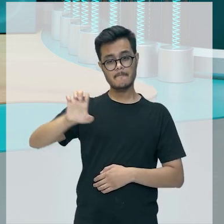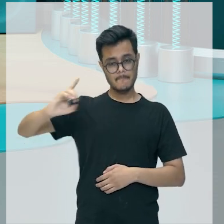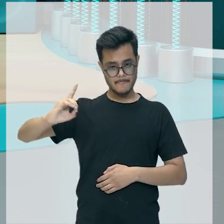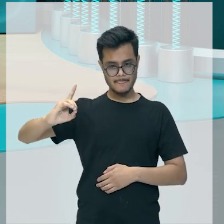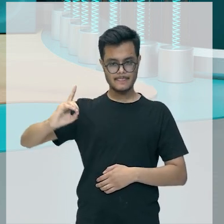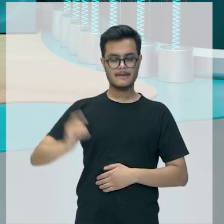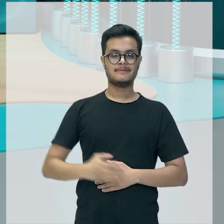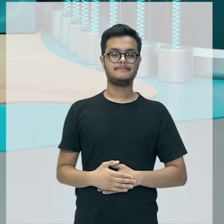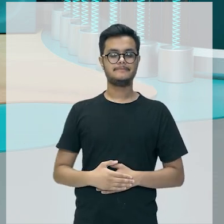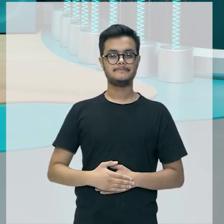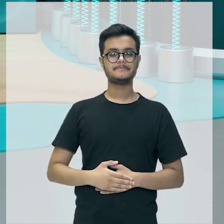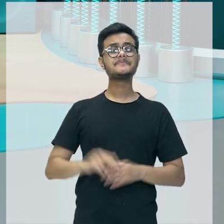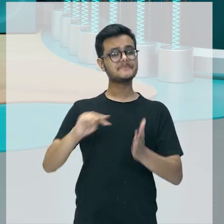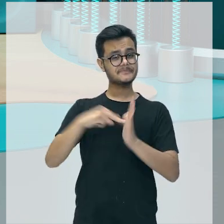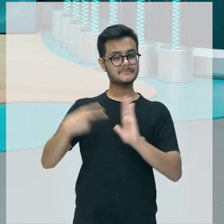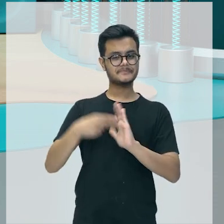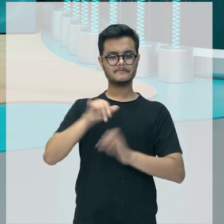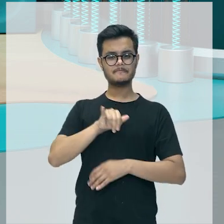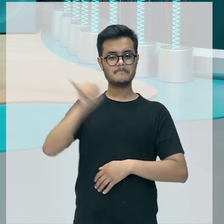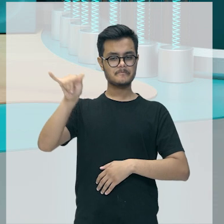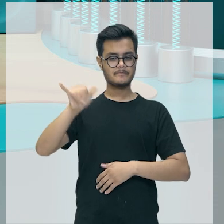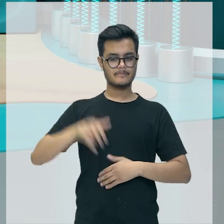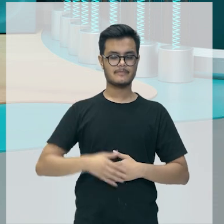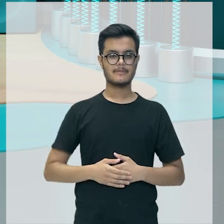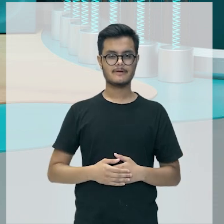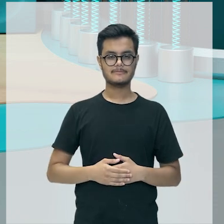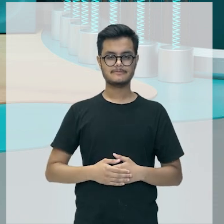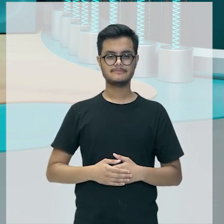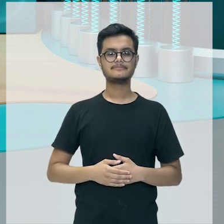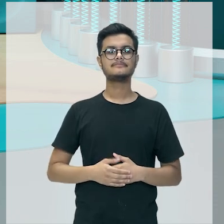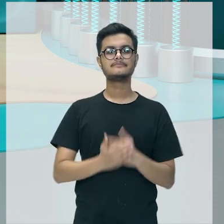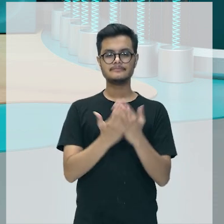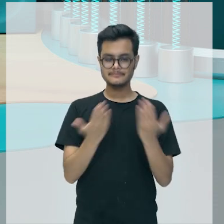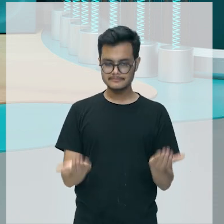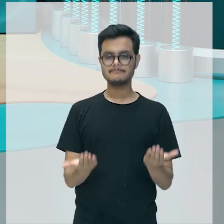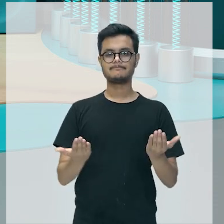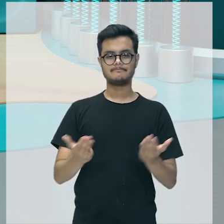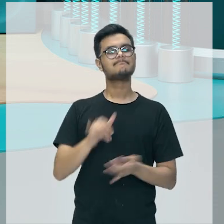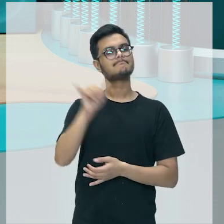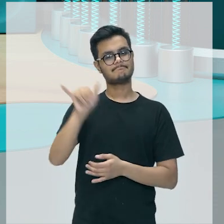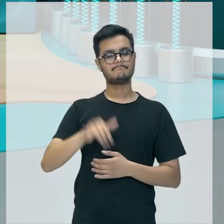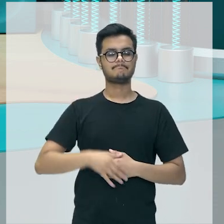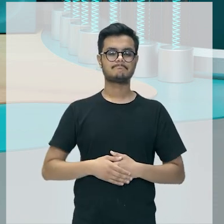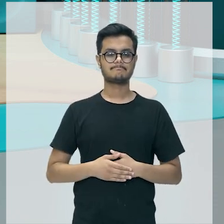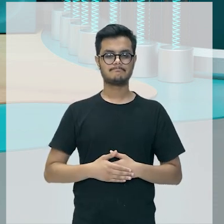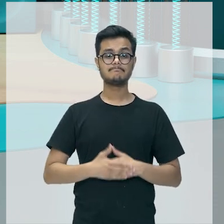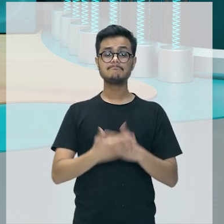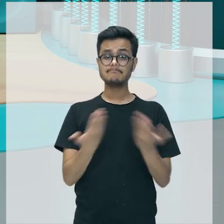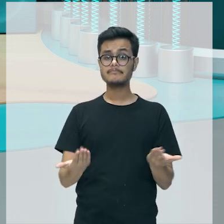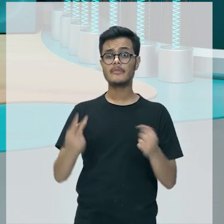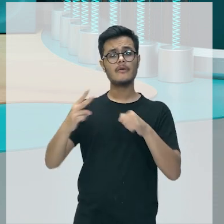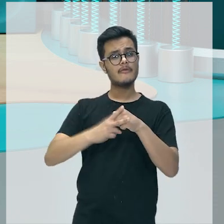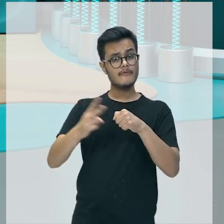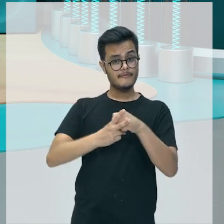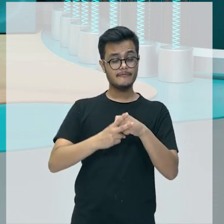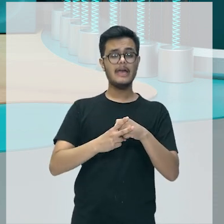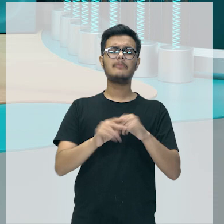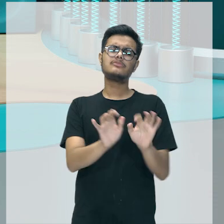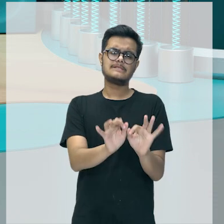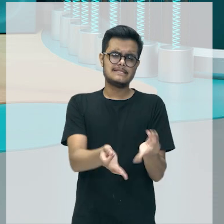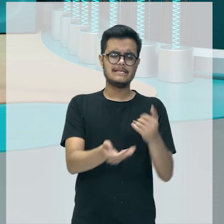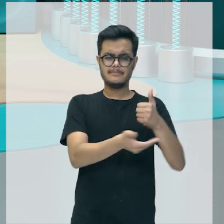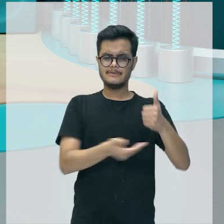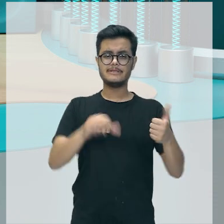verbo viajar, ok? Viajar é travel. Esse verbo está na sua forma base, ele não